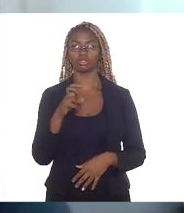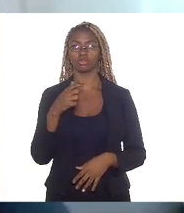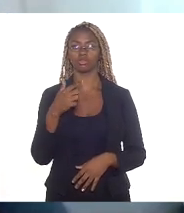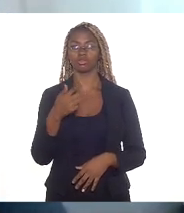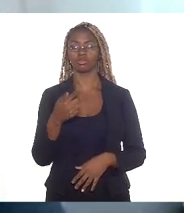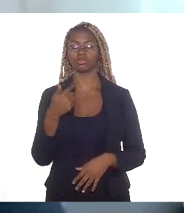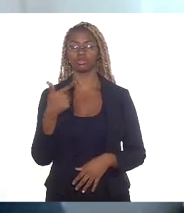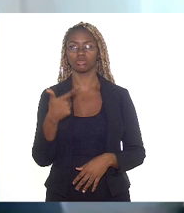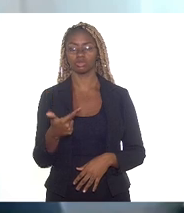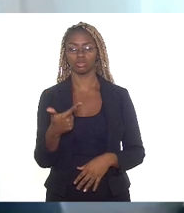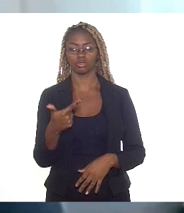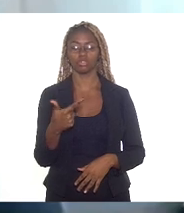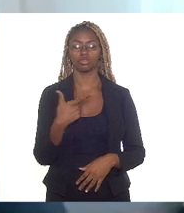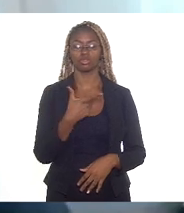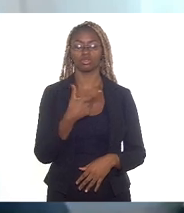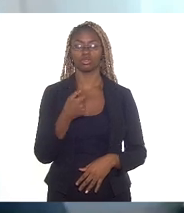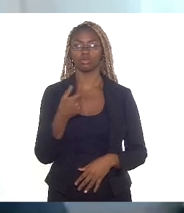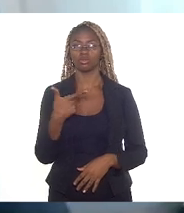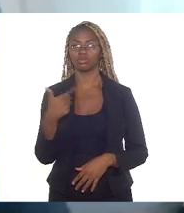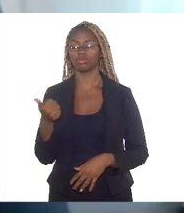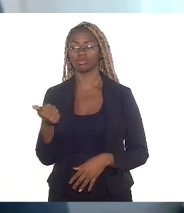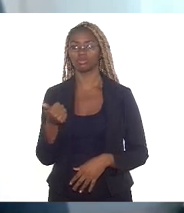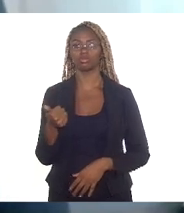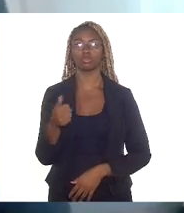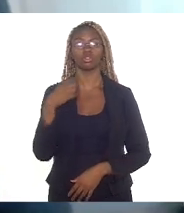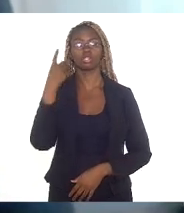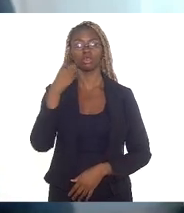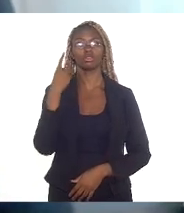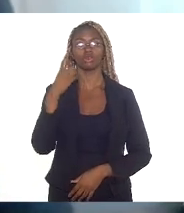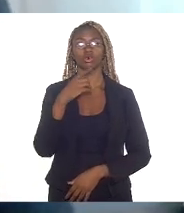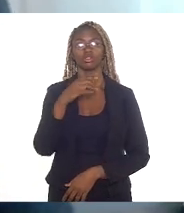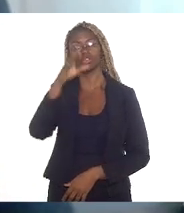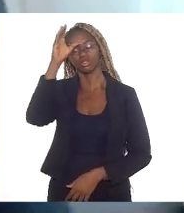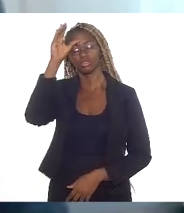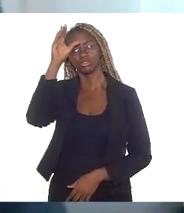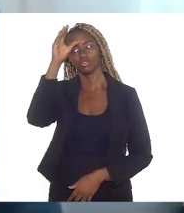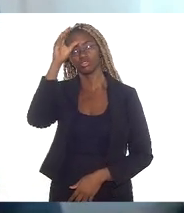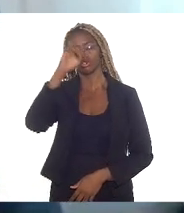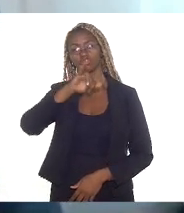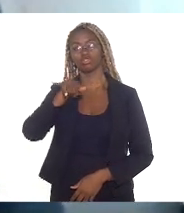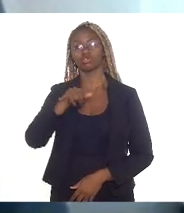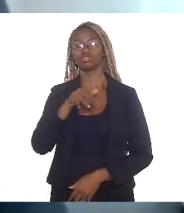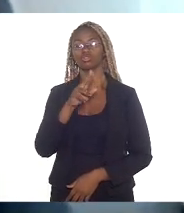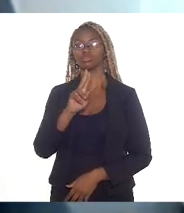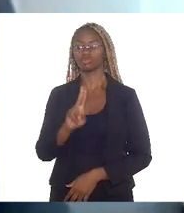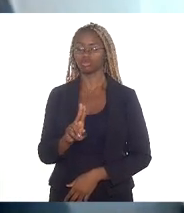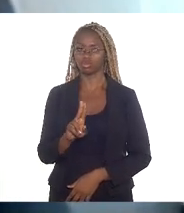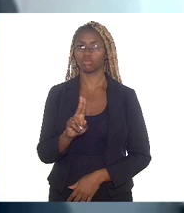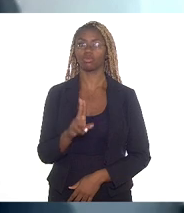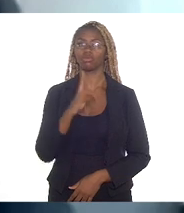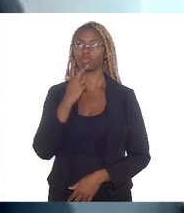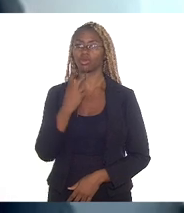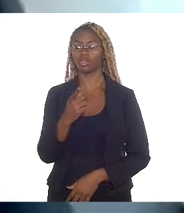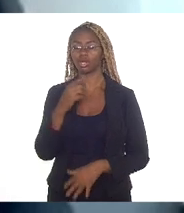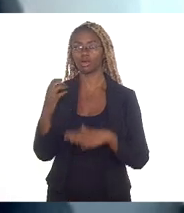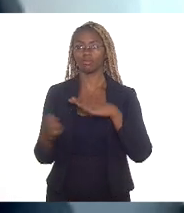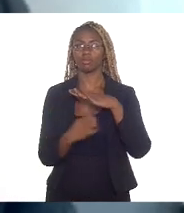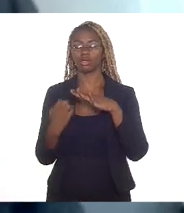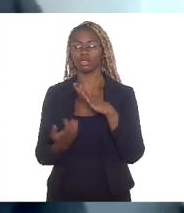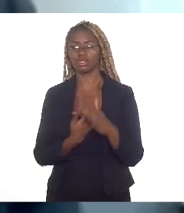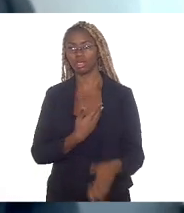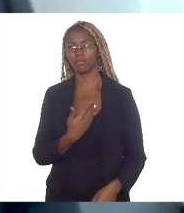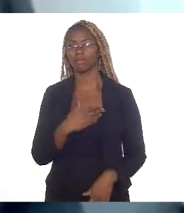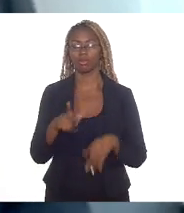de autoria da deputada Tia Ju, que cria o selo Empresa Amiga da População em Situação de Rua, no âmbito do Estado do Rio de Janeiro e da